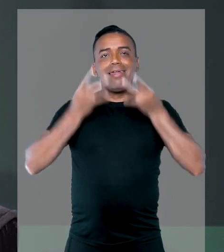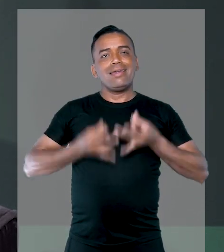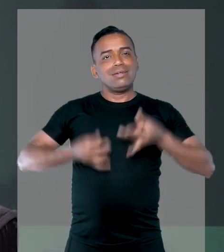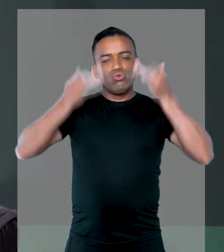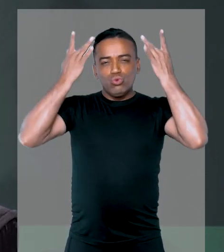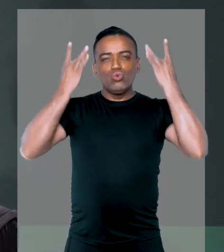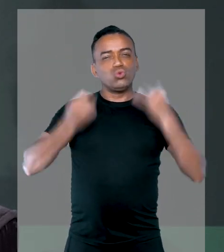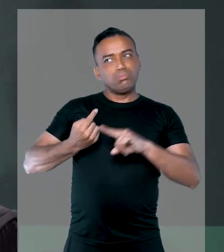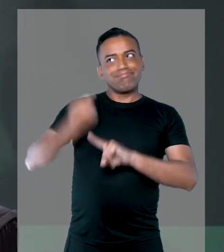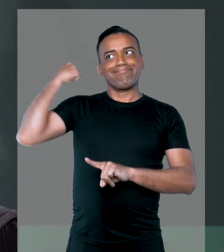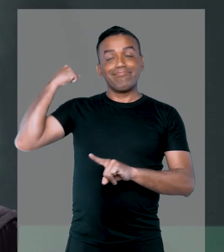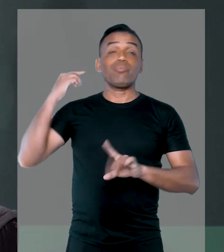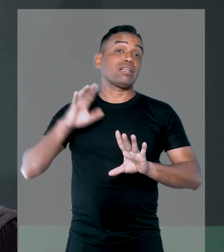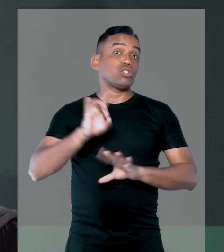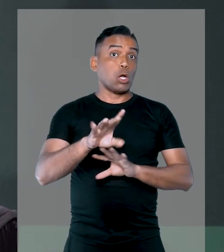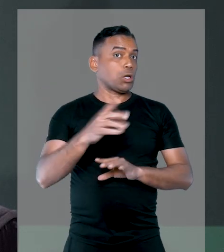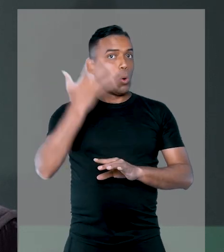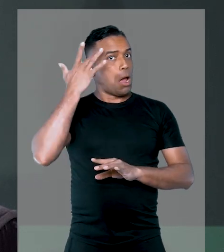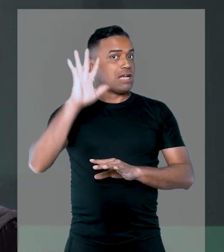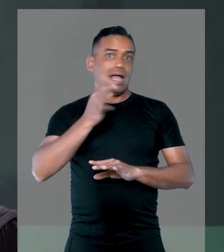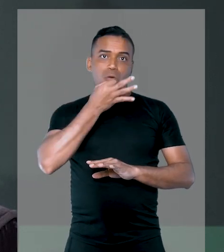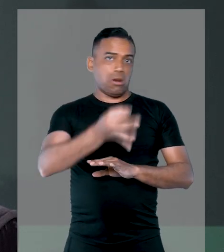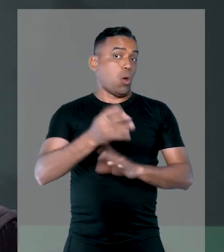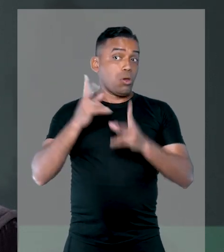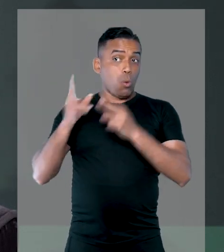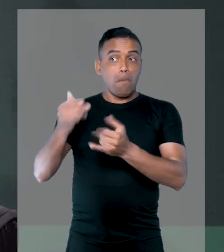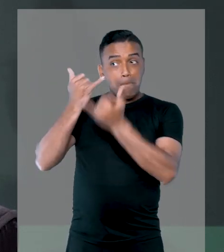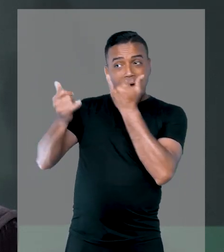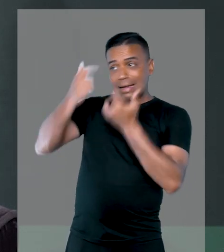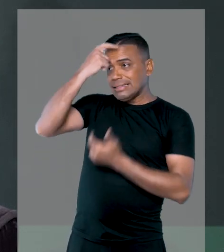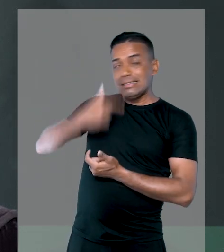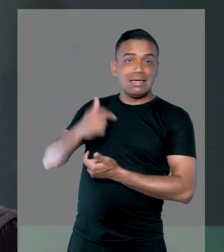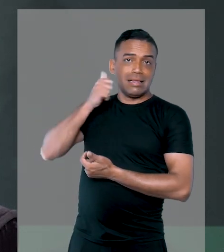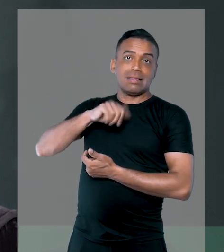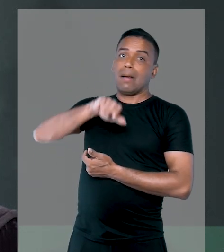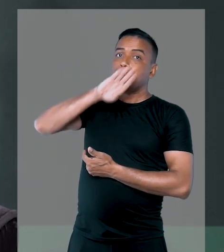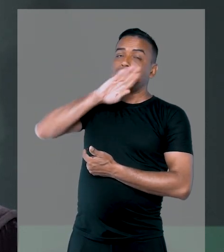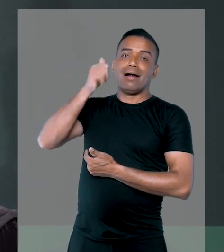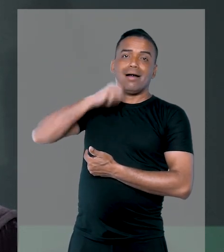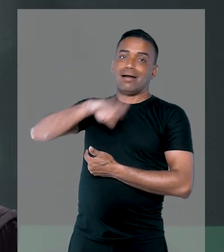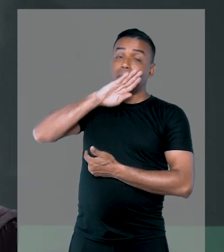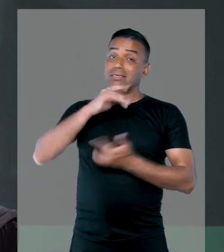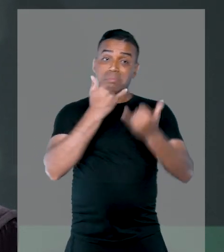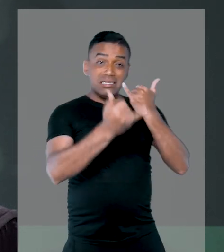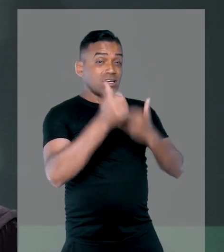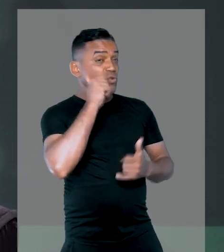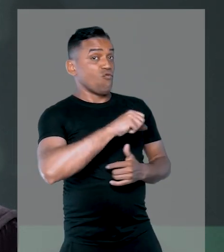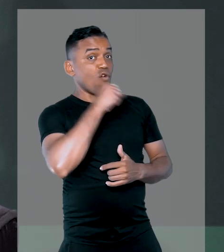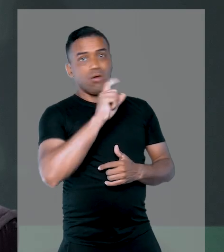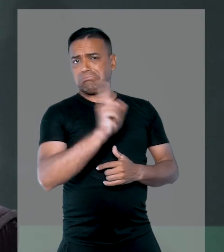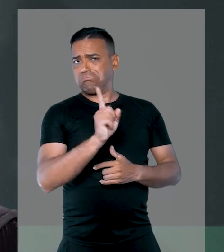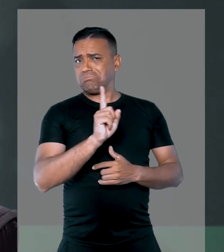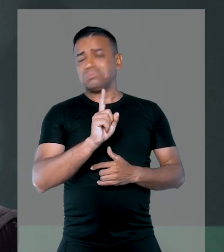liso. Só que eu nunca achei que eu parecia com a minha mãe. Mas também nunca achei que eu parecia com a minha avó. E aí teve um